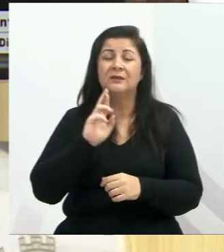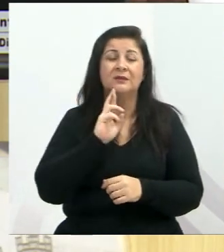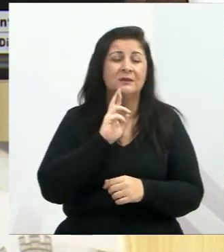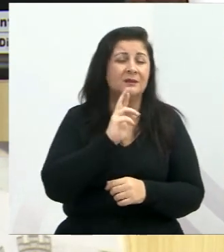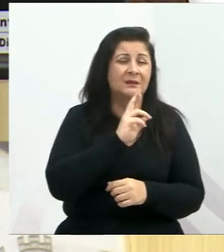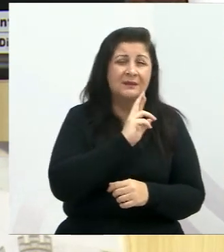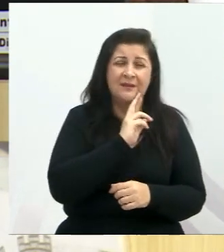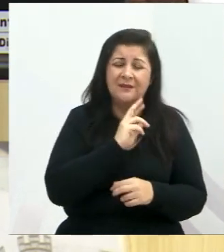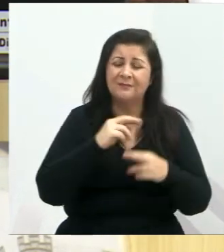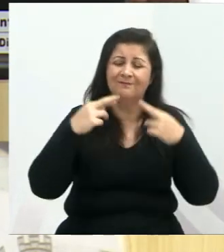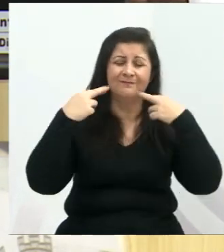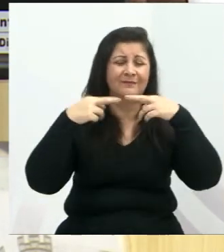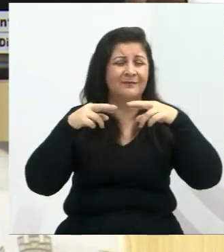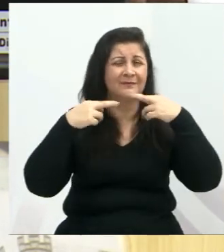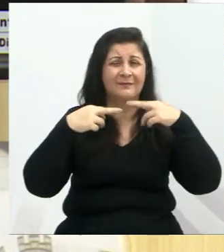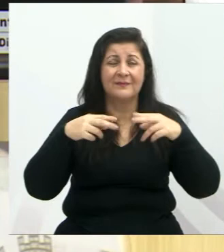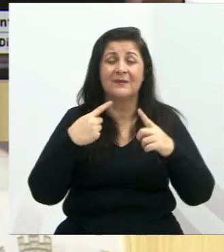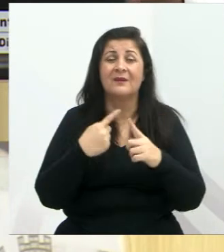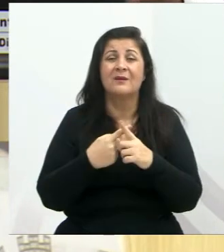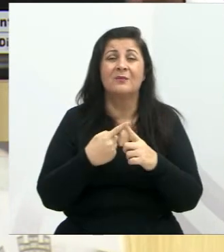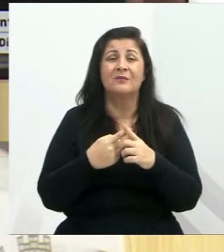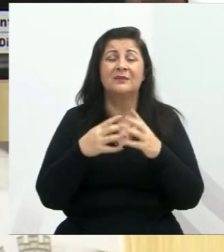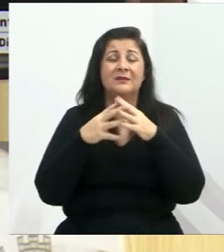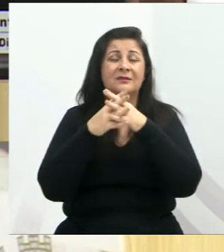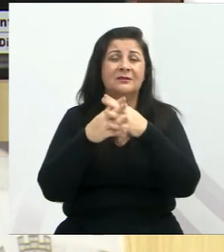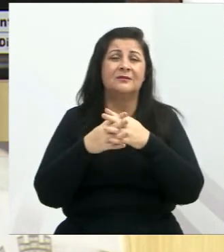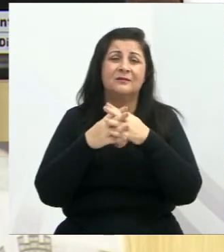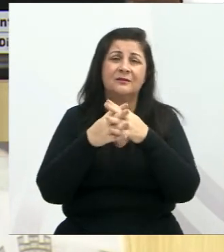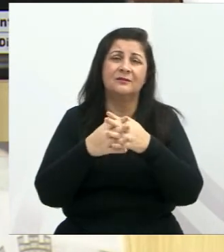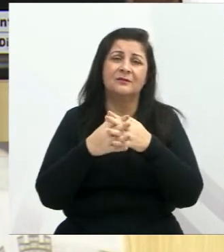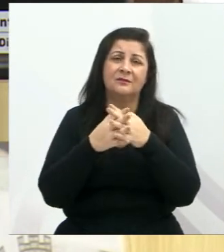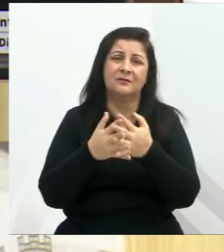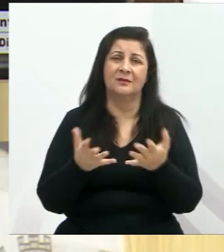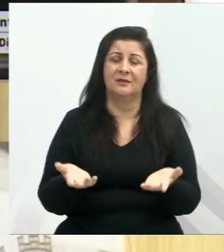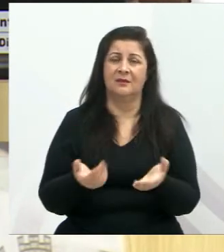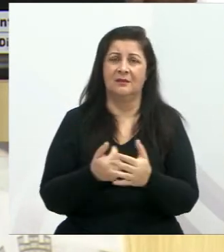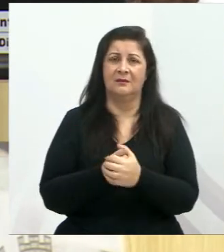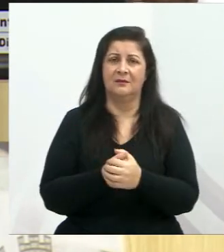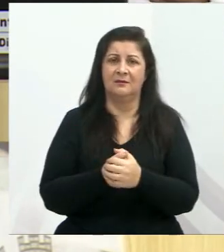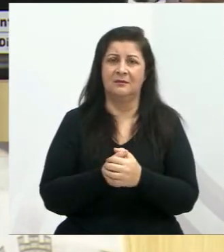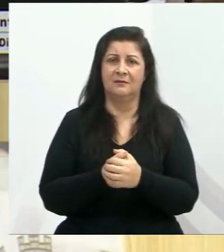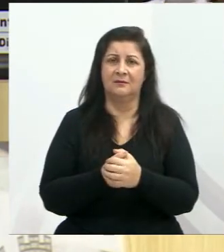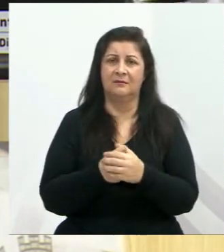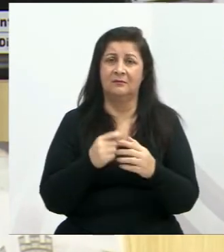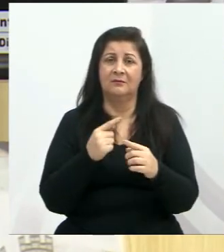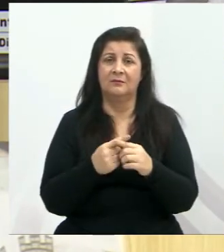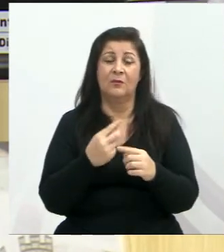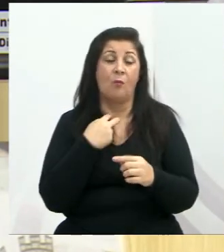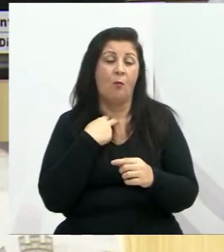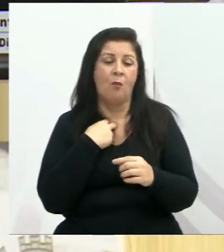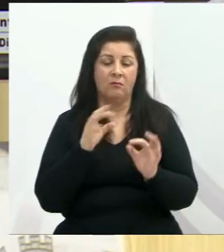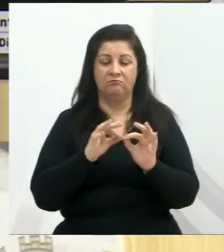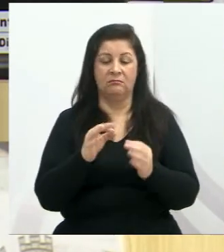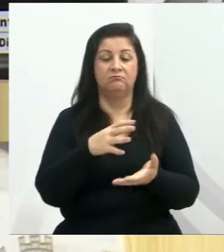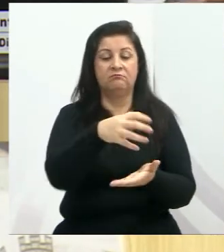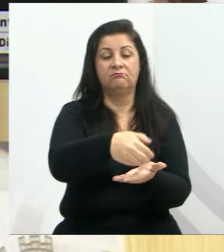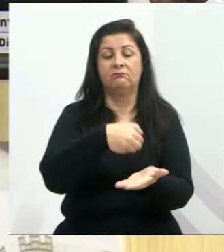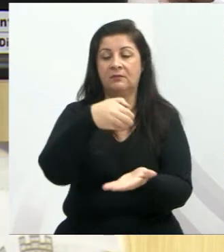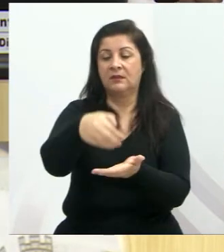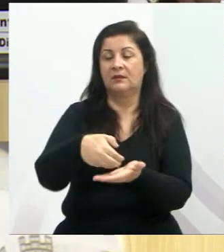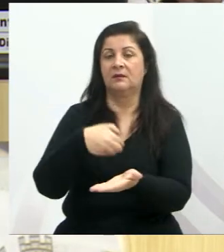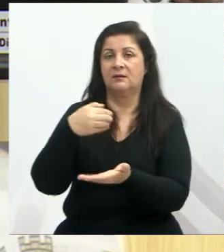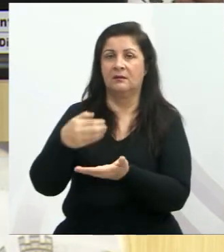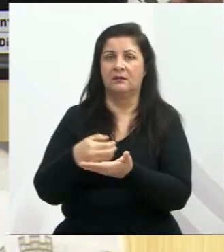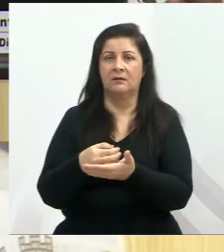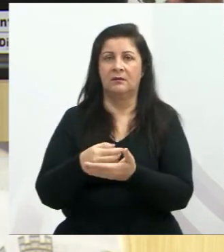da dificuldade de não poderem deixar seus clientes prepararem suas próprias marmitex, pois a entrada